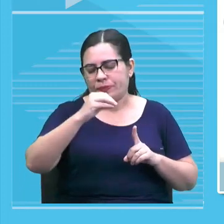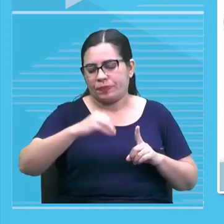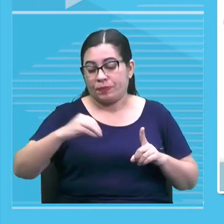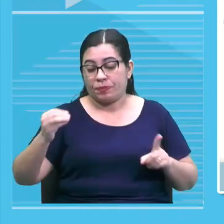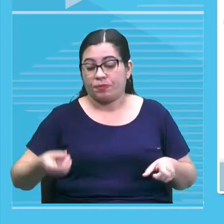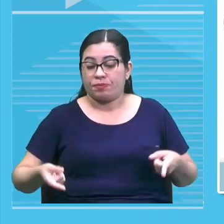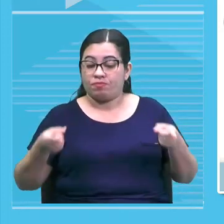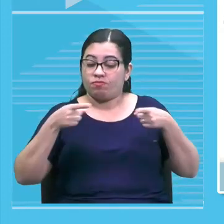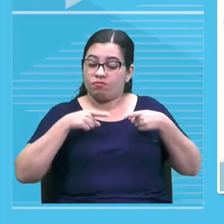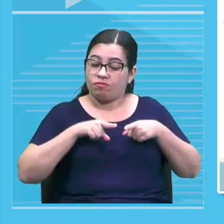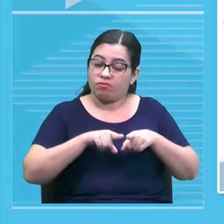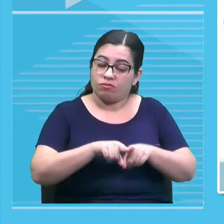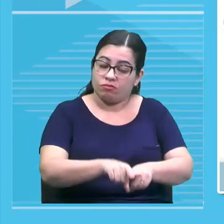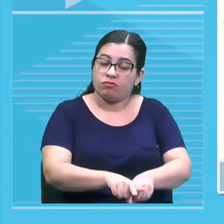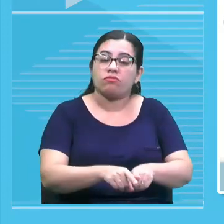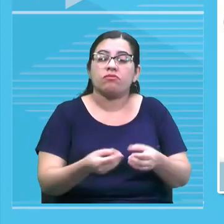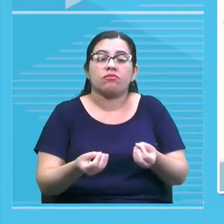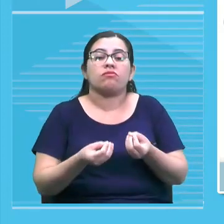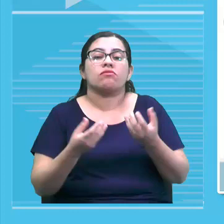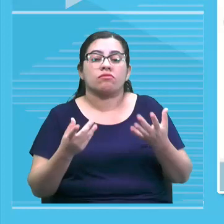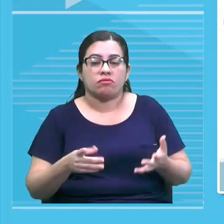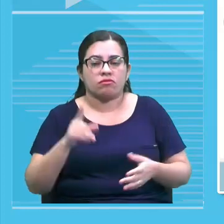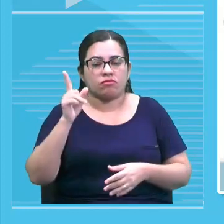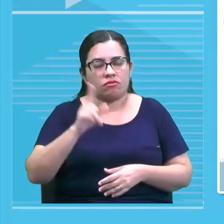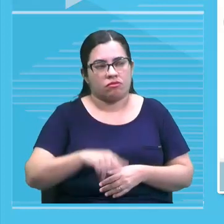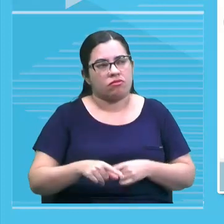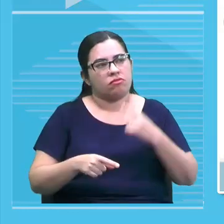que ela é transversal